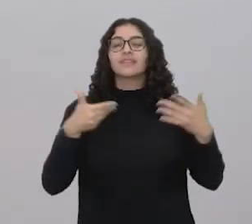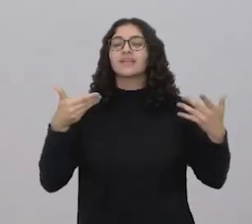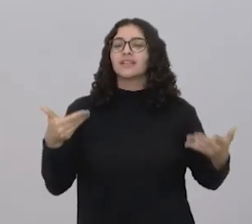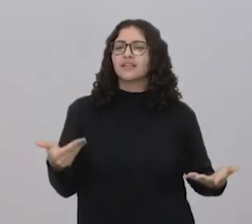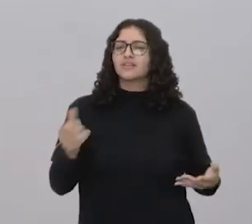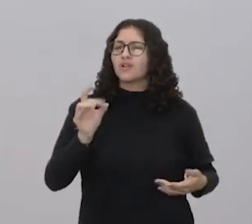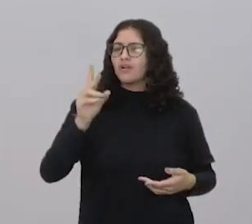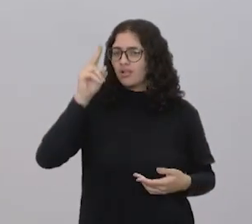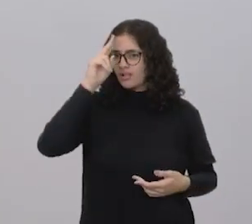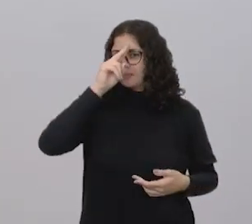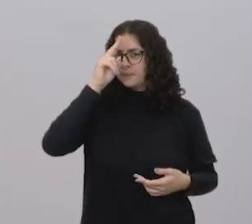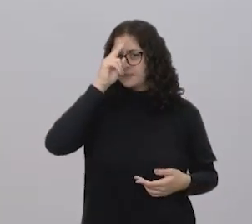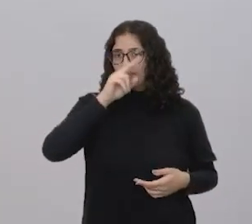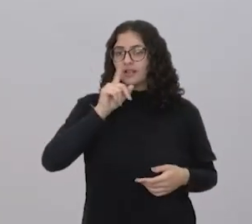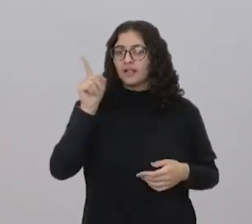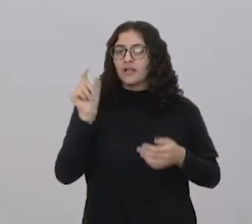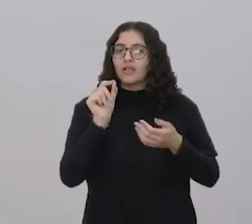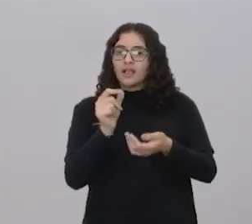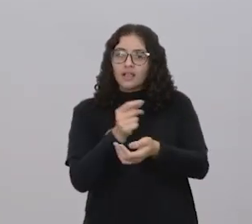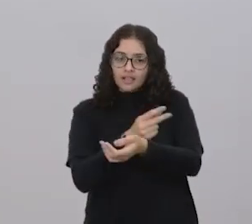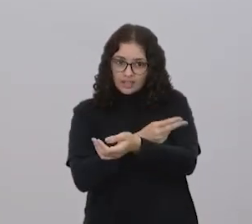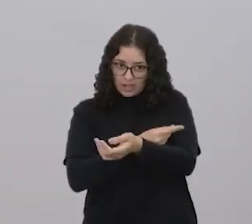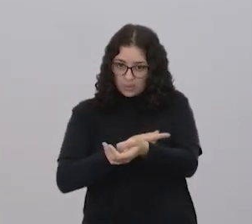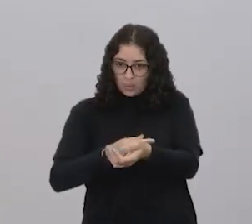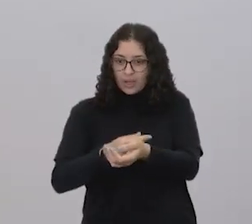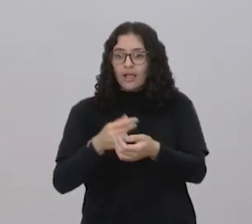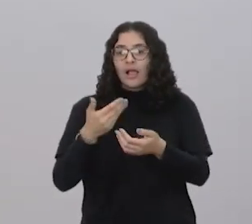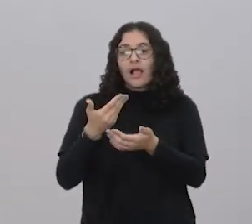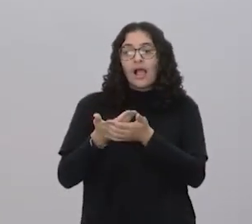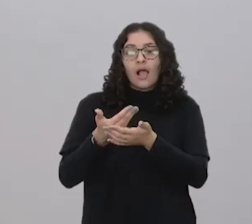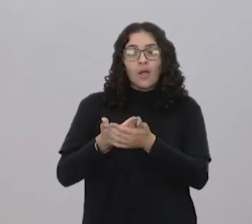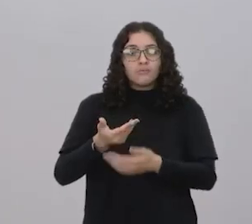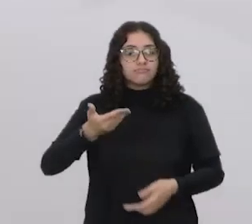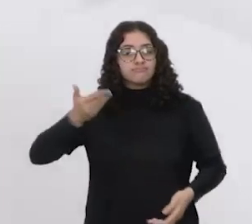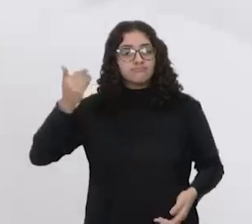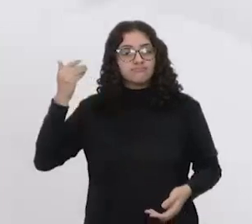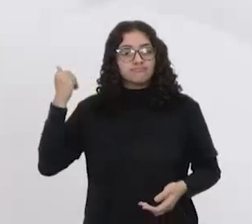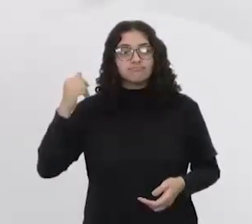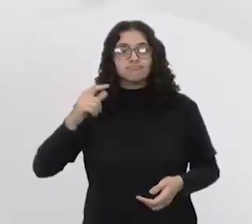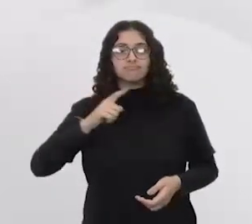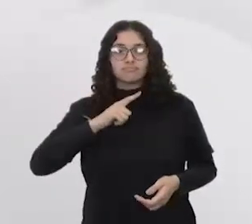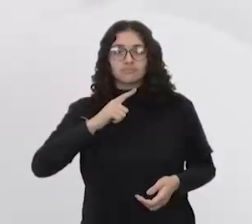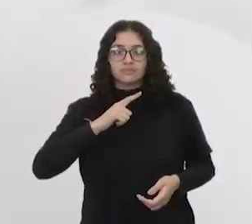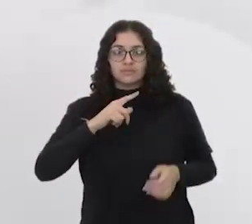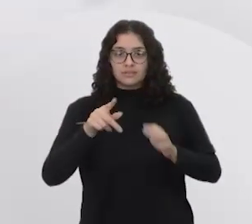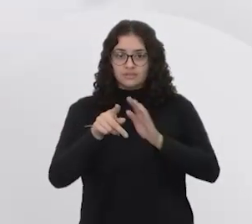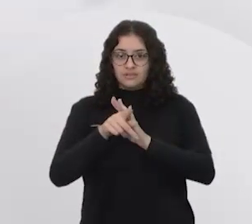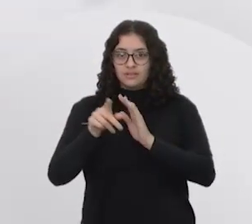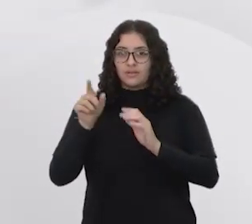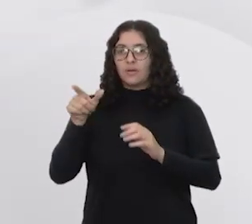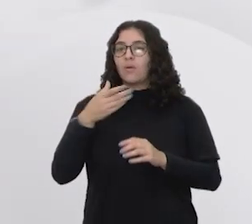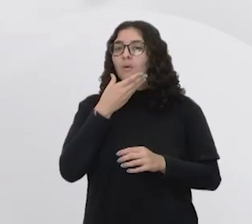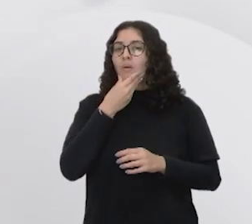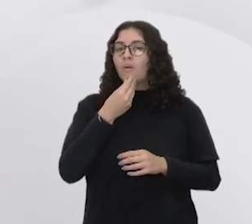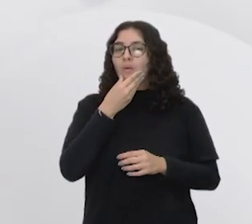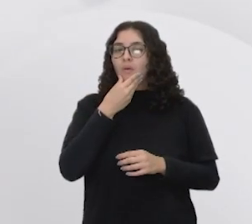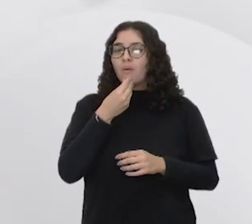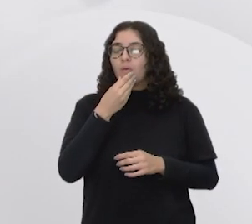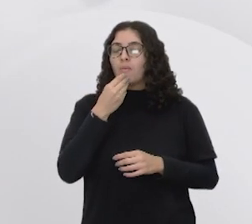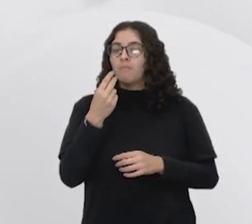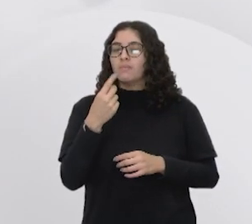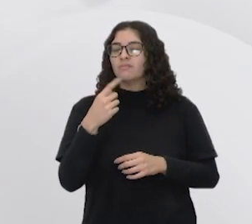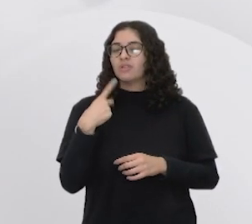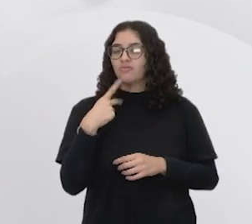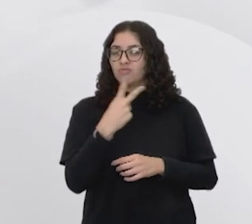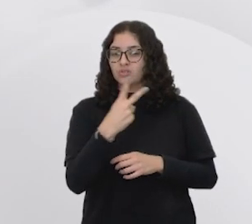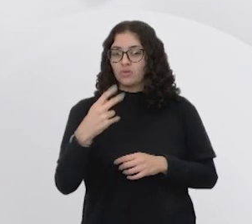gente conversou um pouco sobre tatuagem na aula anterior, mas vamos dar uma olhada aqui. Tem um depoimento do Edgar de Oliveira Moraes, que é um jovem de 22